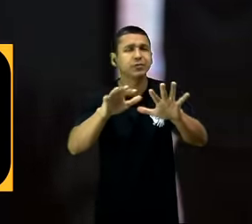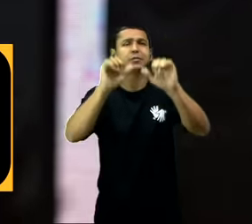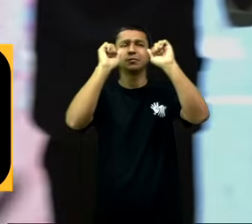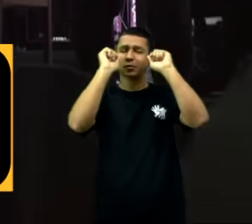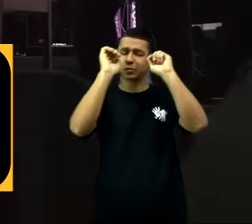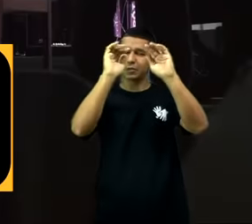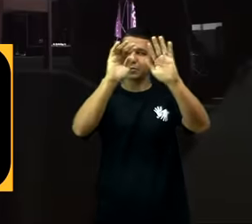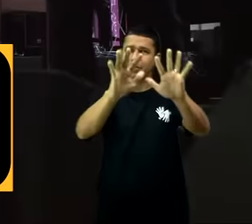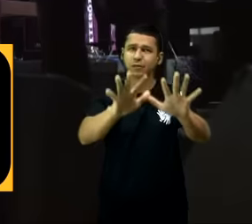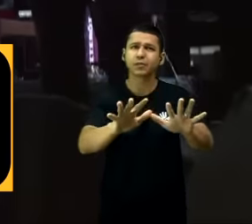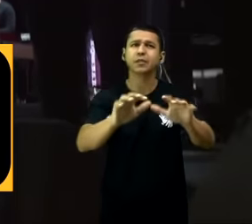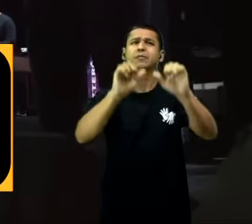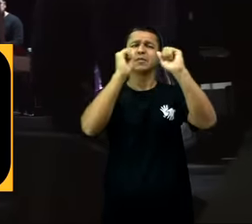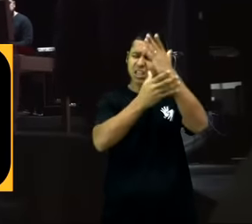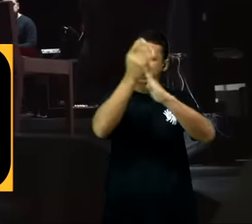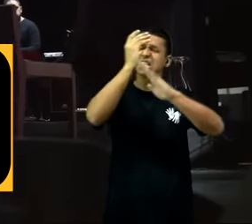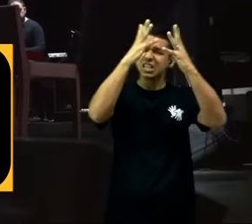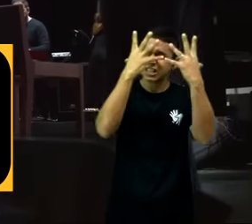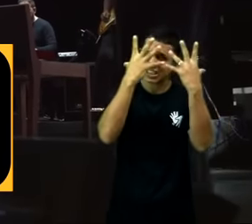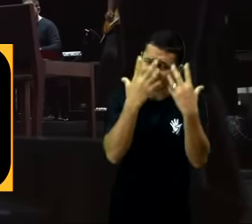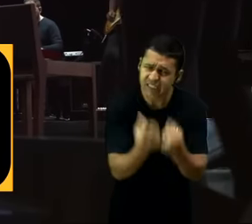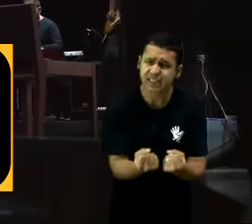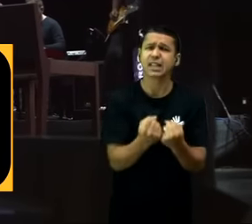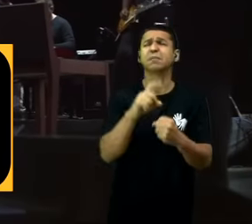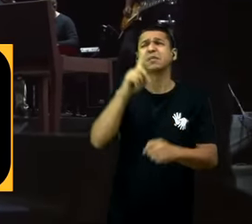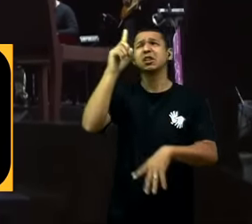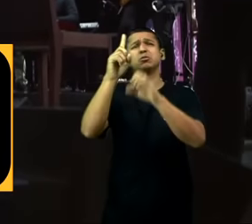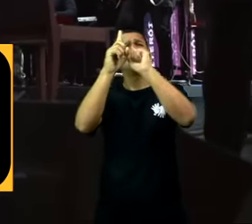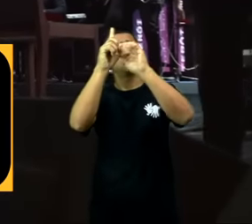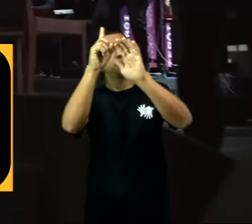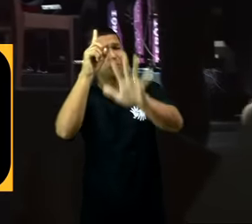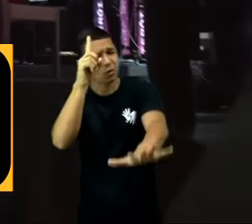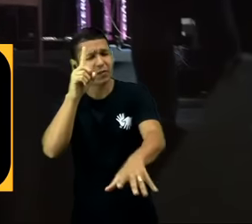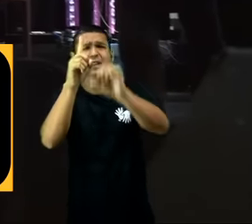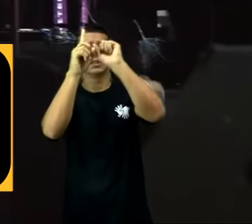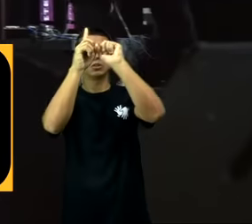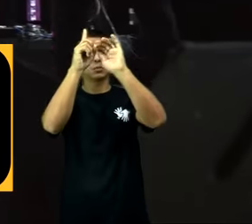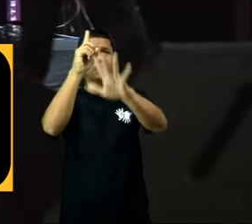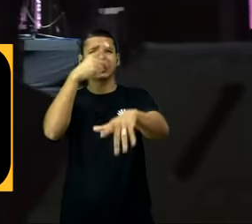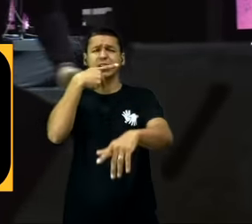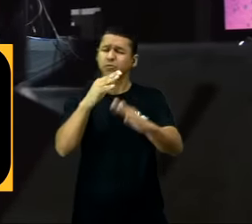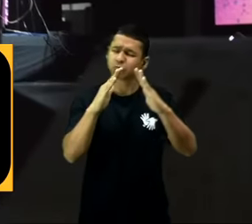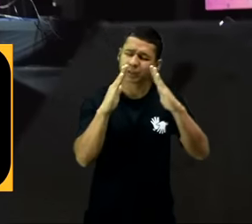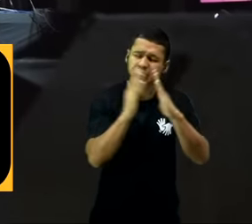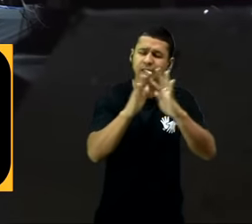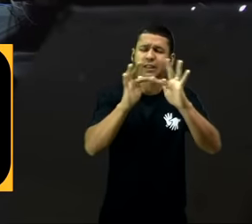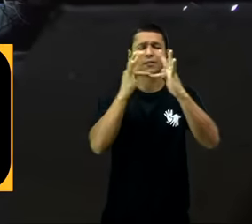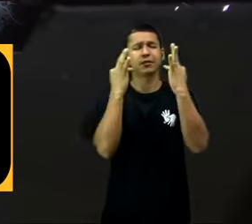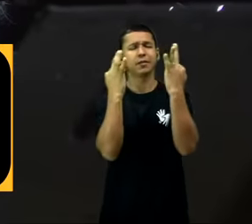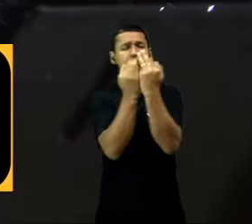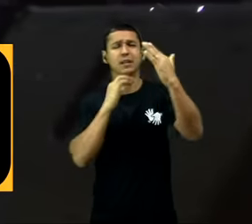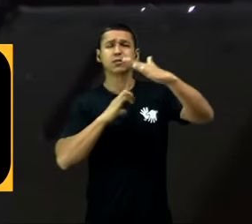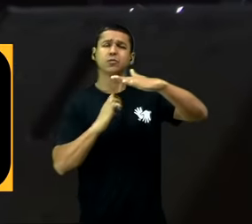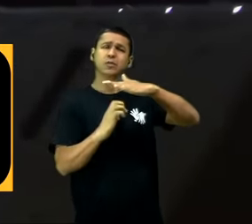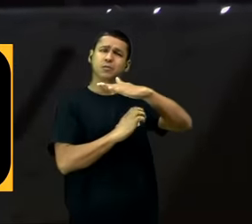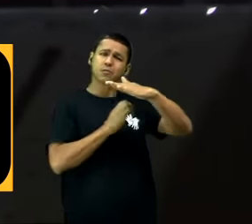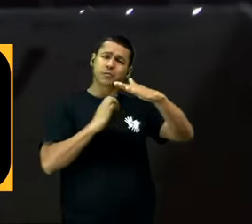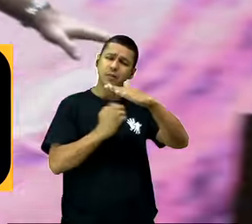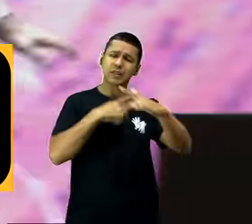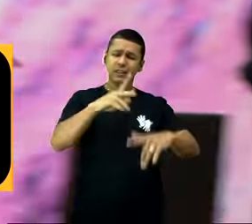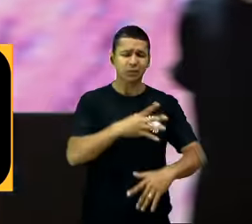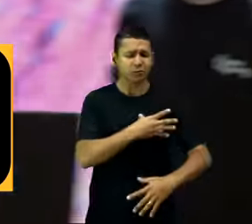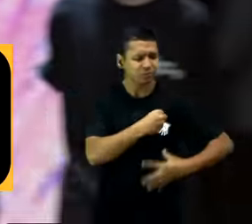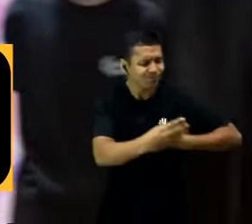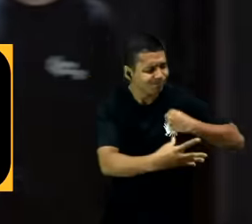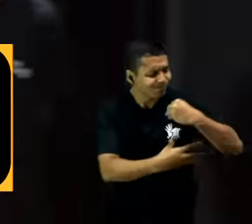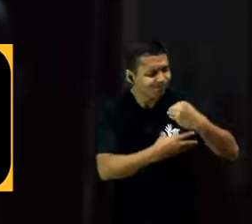vai prover. Levante a mão e receba essa palavra. Deus proverá na tua casa, na tua família, na tua empresa. Teus filhos têm